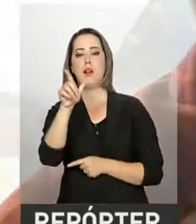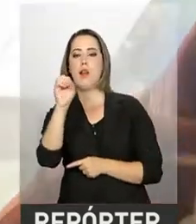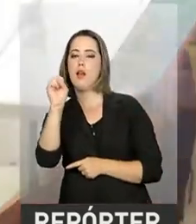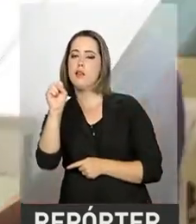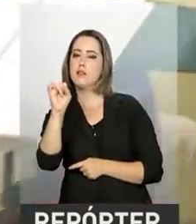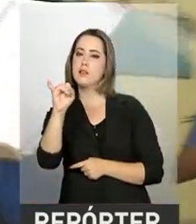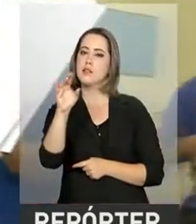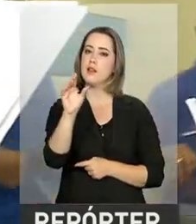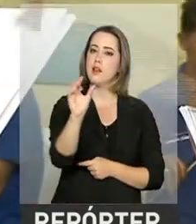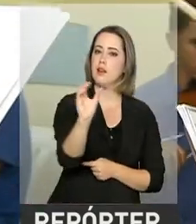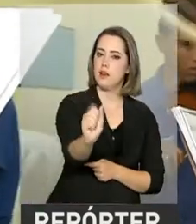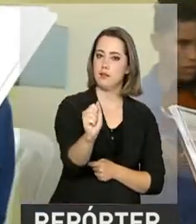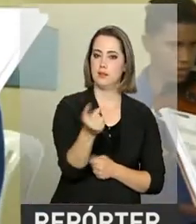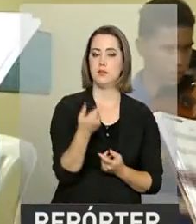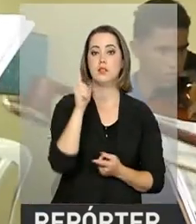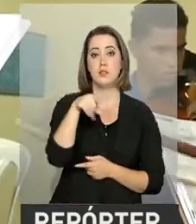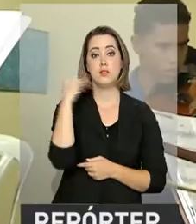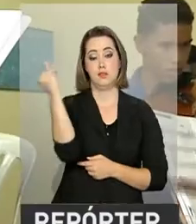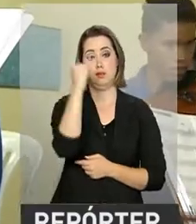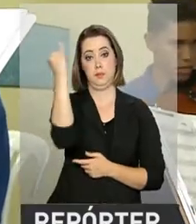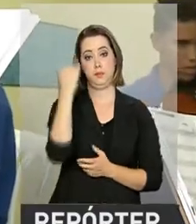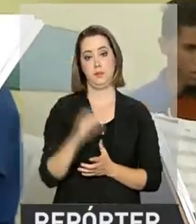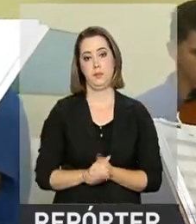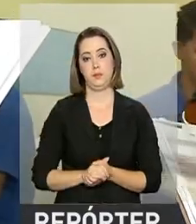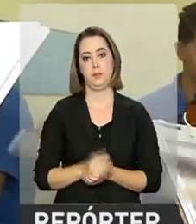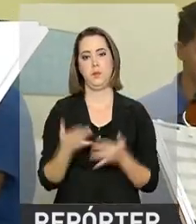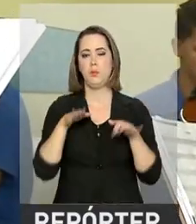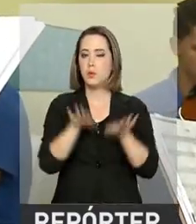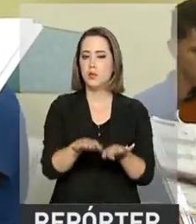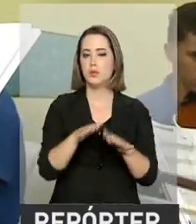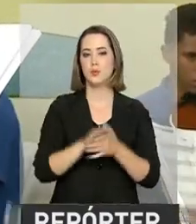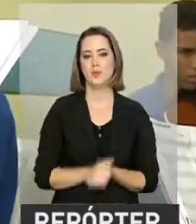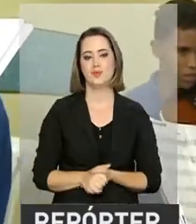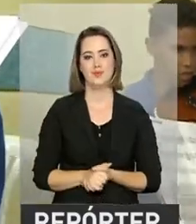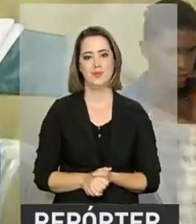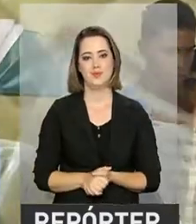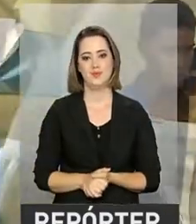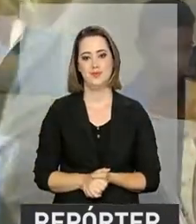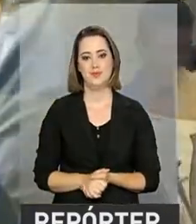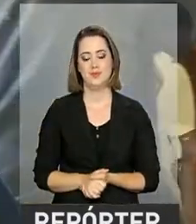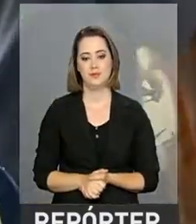informação. É de grande importância essa inclusão.